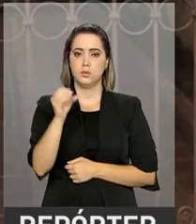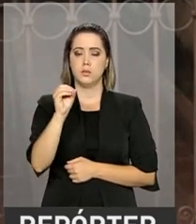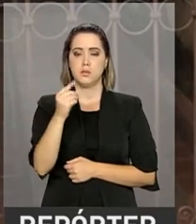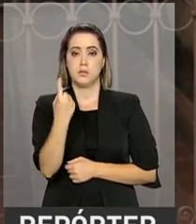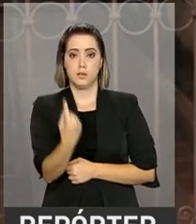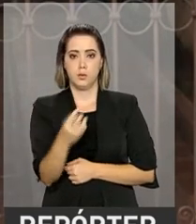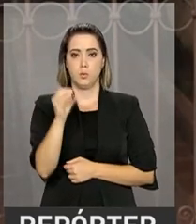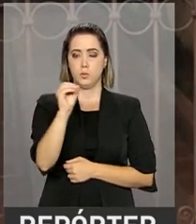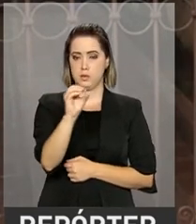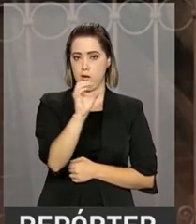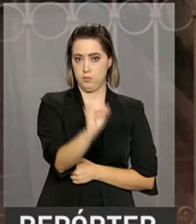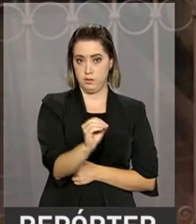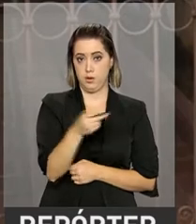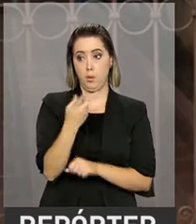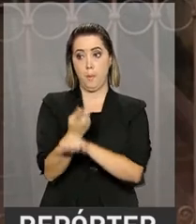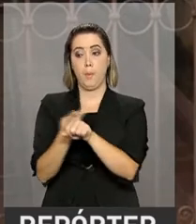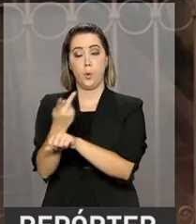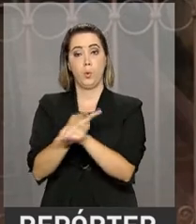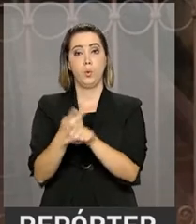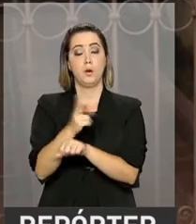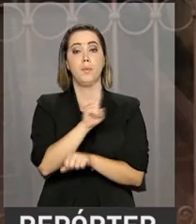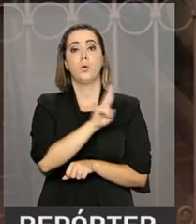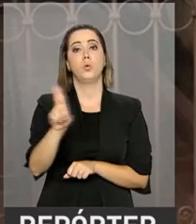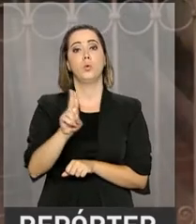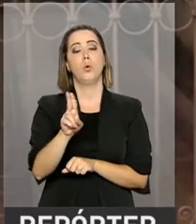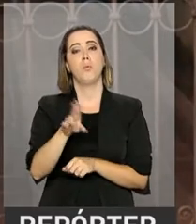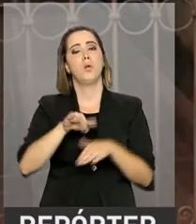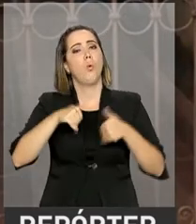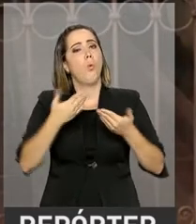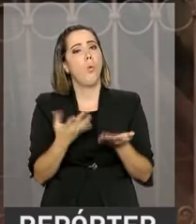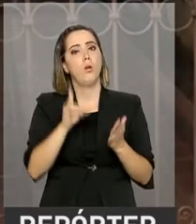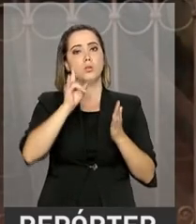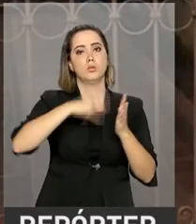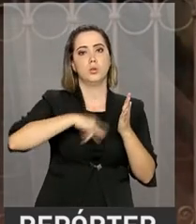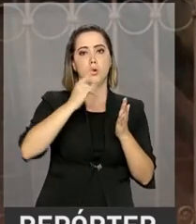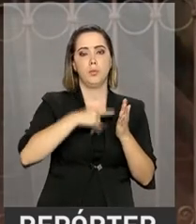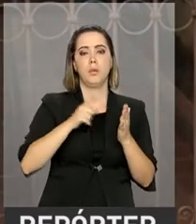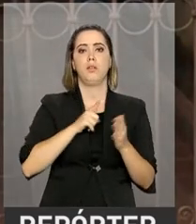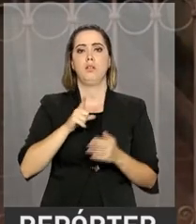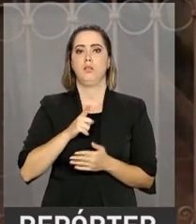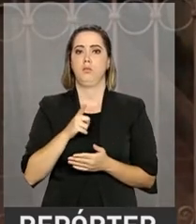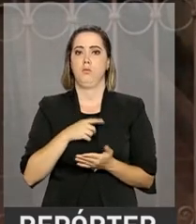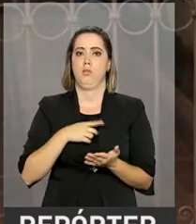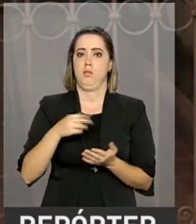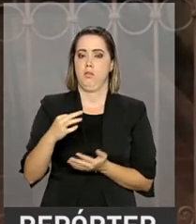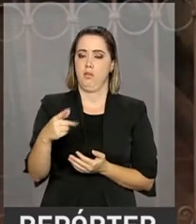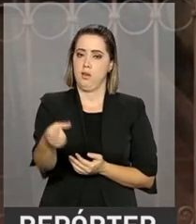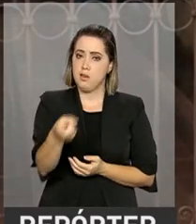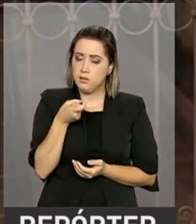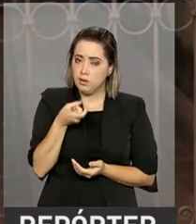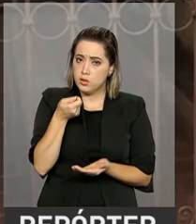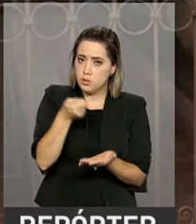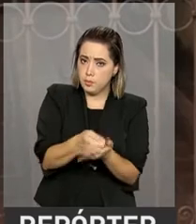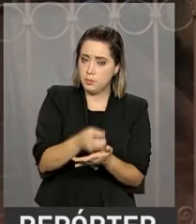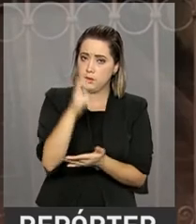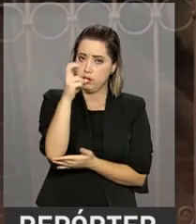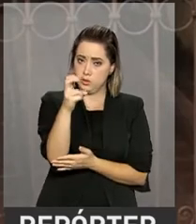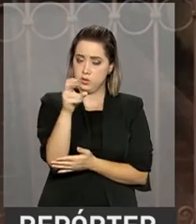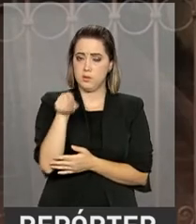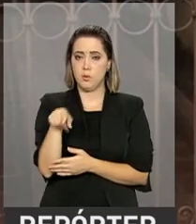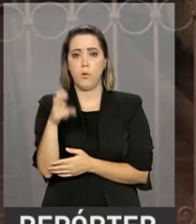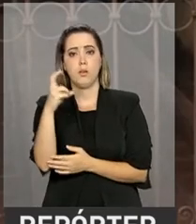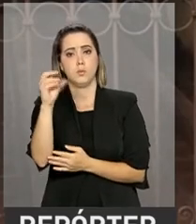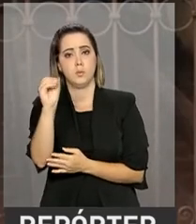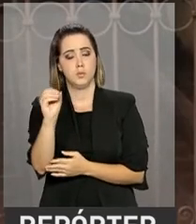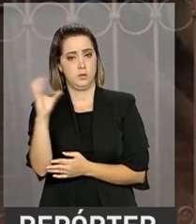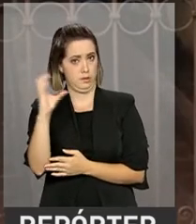3003-0100. A busca é feita pelo nome e o tipo de documento e os Correios cobram uma taxa de R$ 5,50 para entregar o